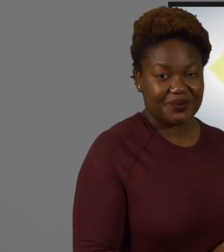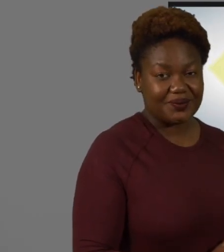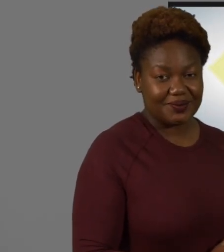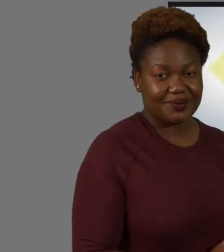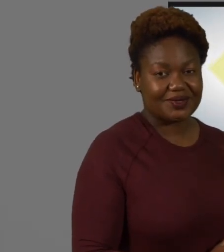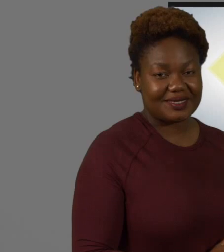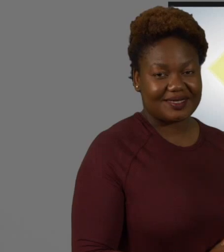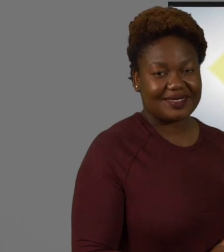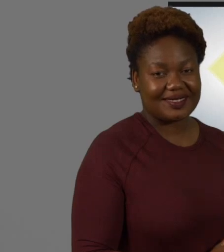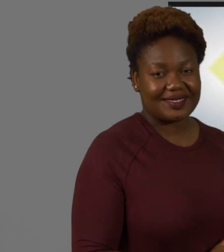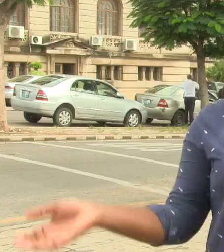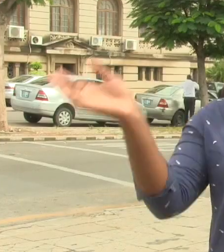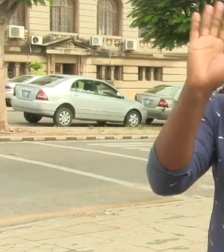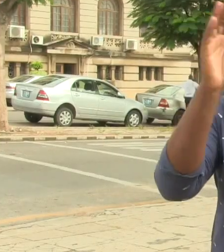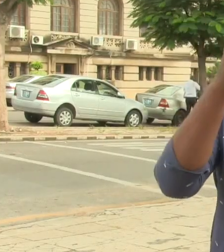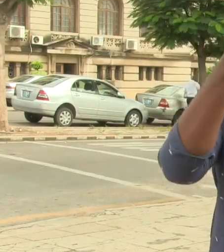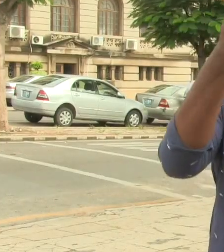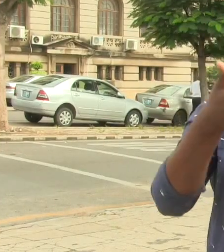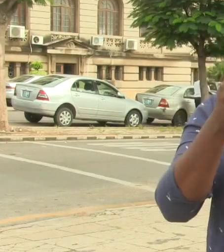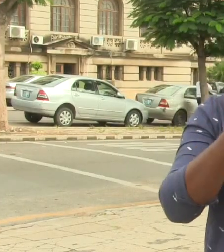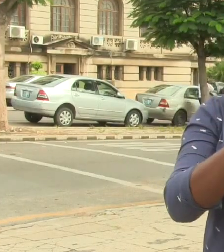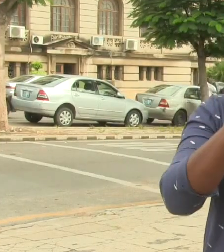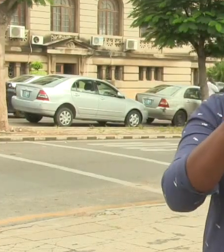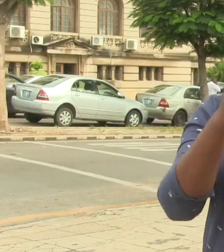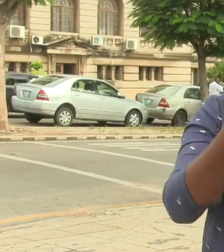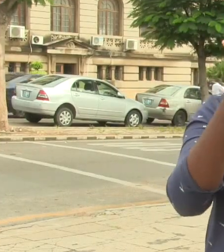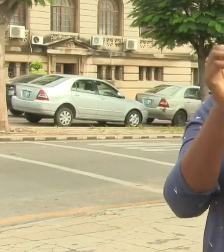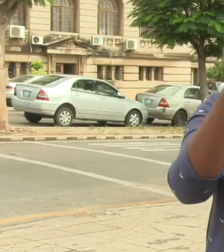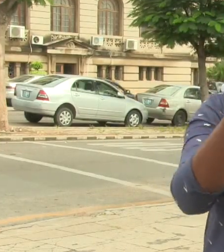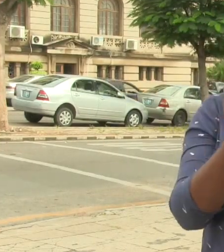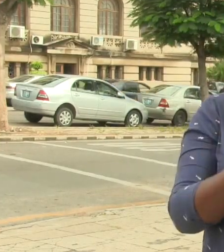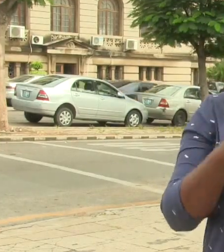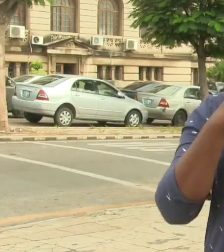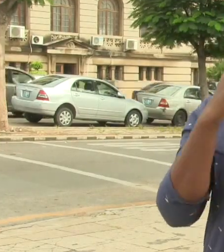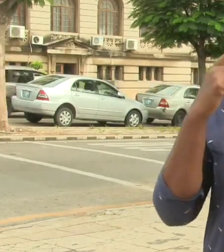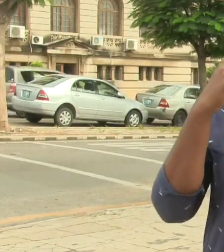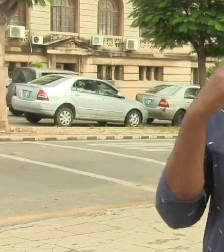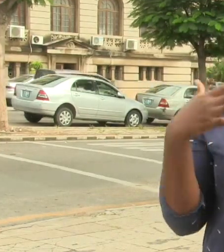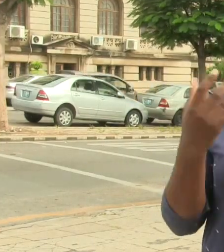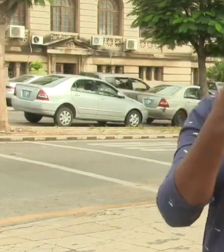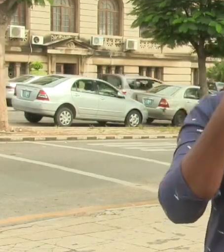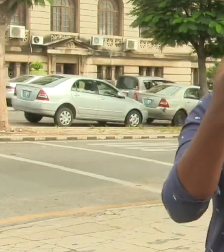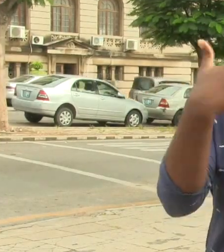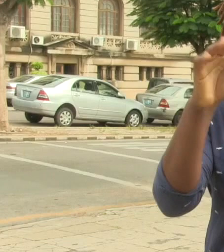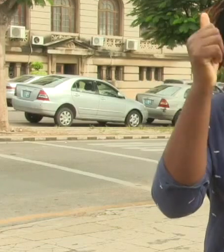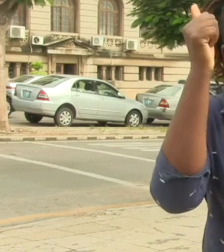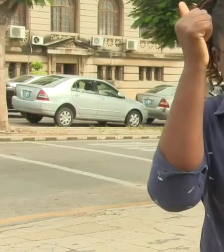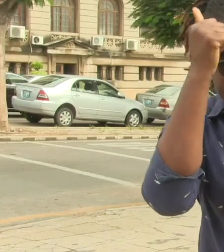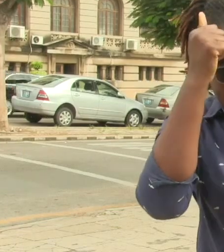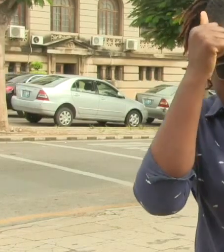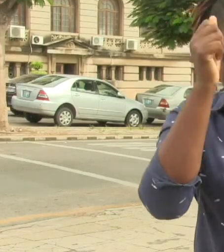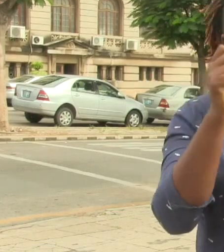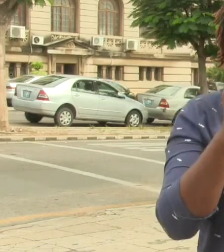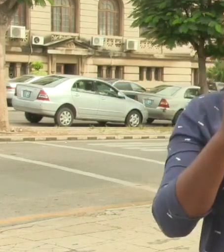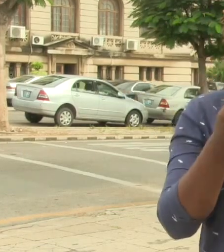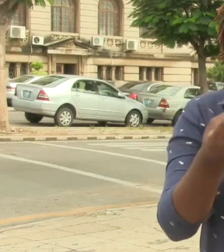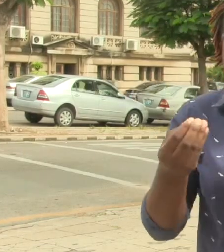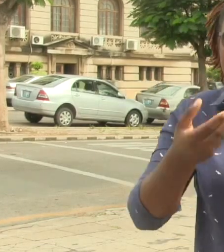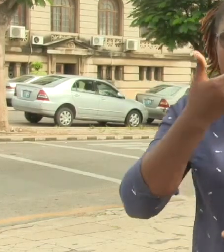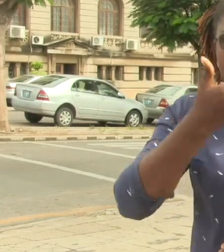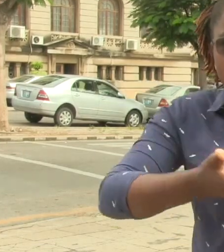saudar as pessoas. Olá! Bem-vindo à aula de língua de sinais de Moçambique. Saiba como